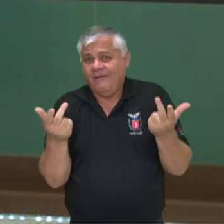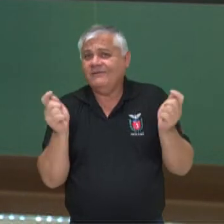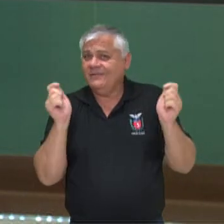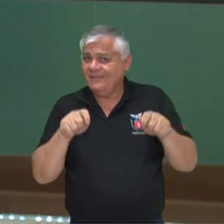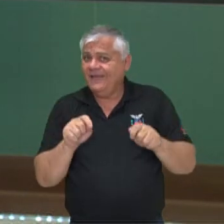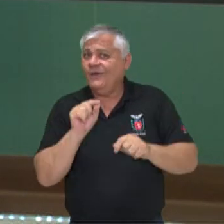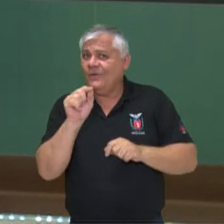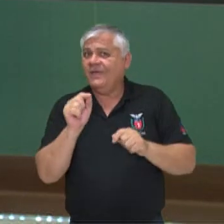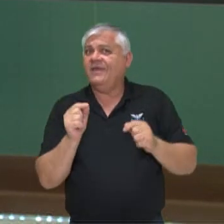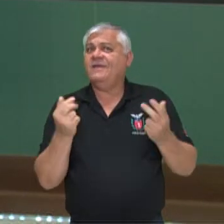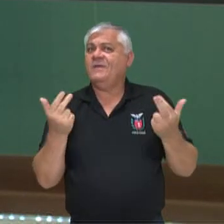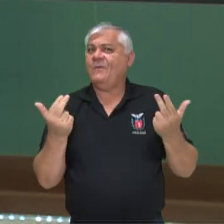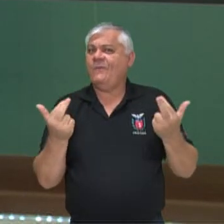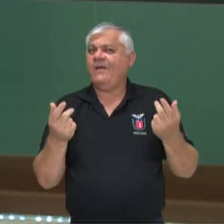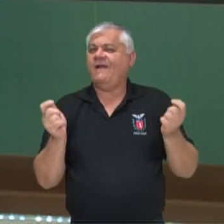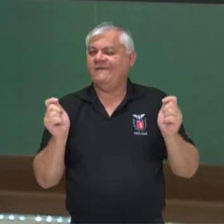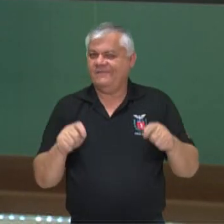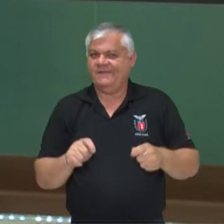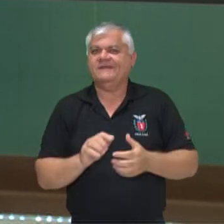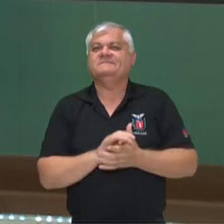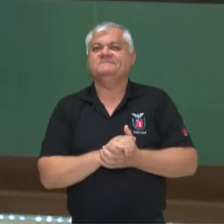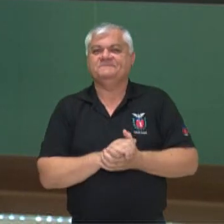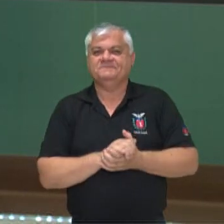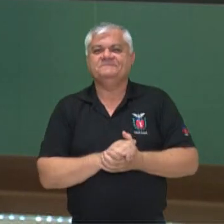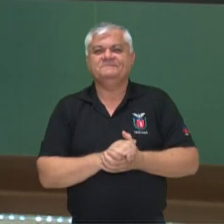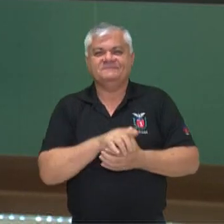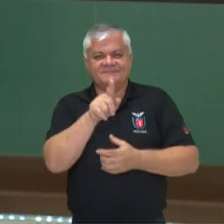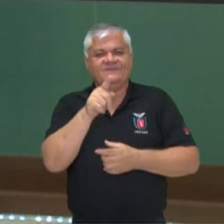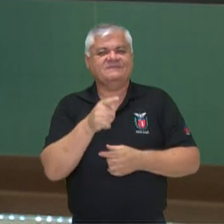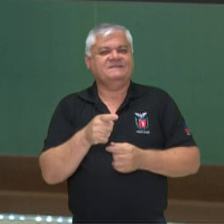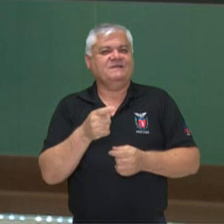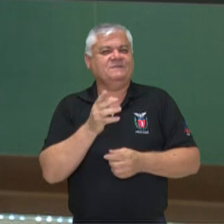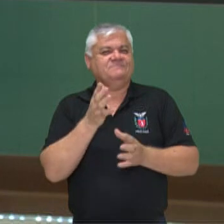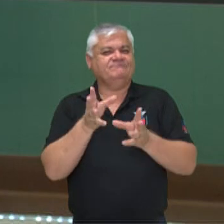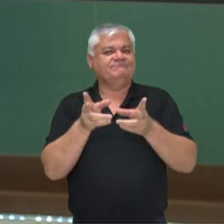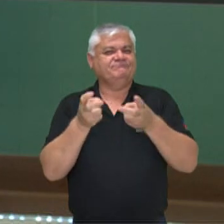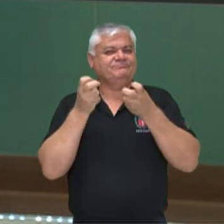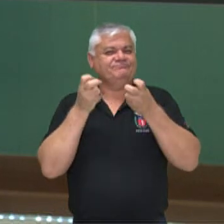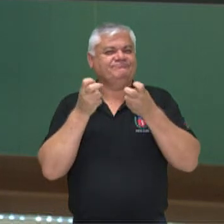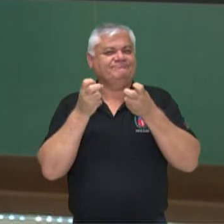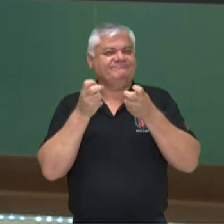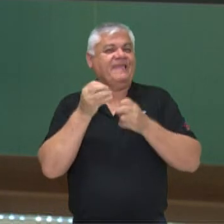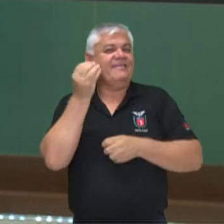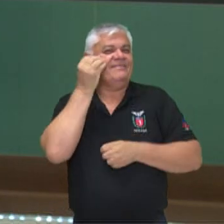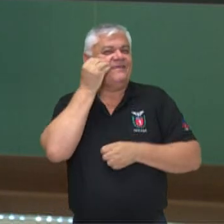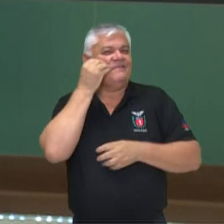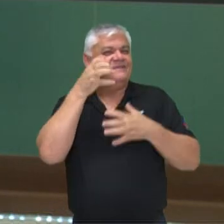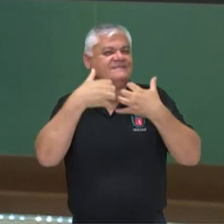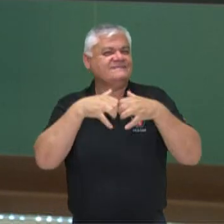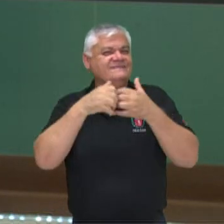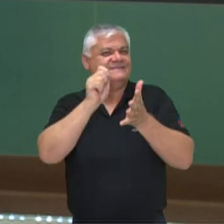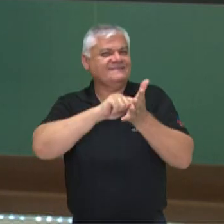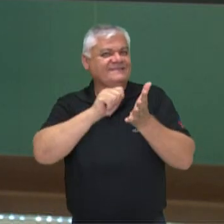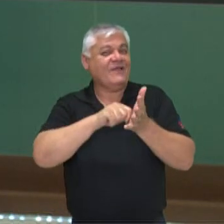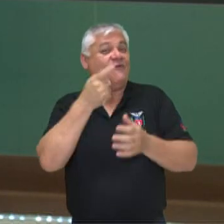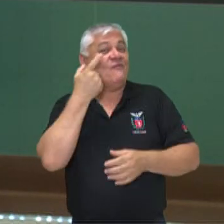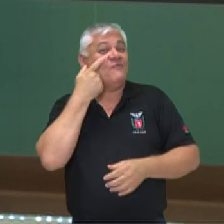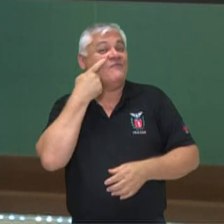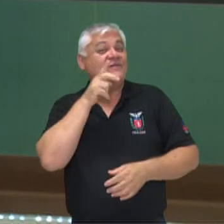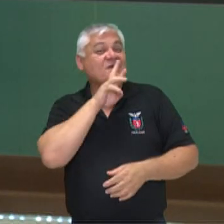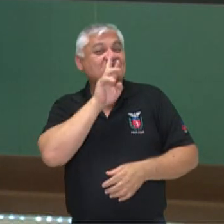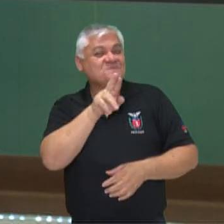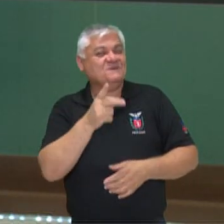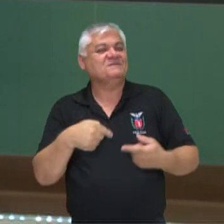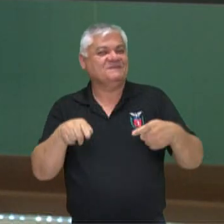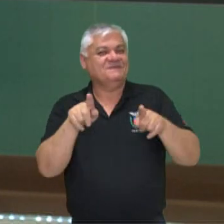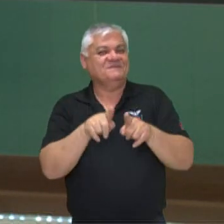significa que são iguais. Aí você já tem uma equação. Tenta resolver aí, rabiscar um pouquinho e vamos ver o que sai. A gente já